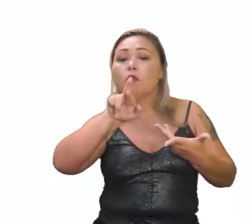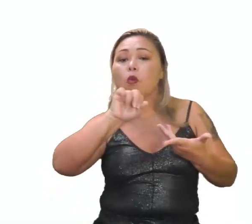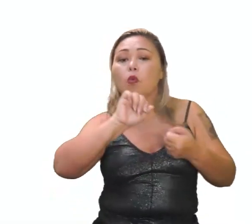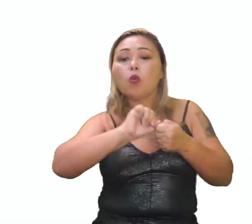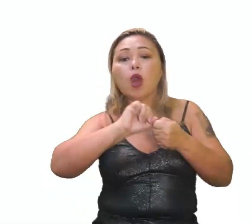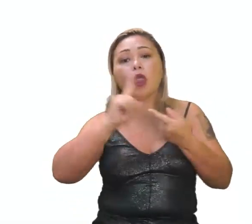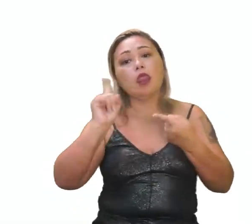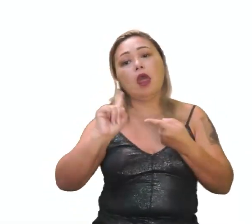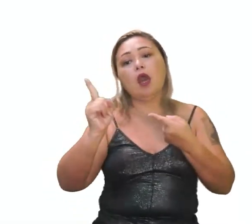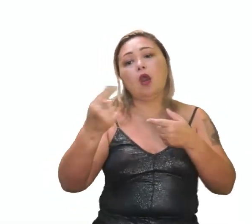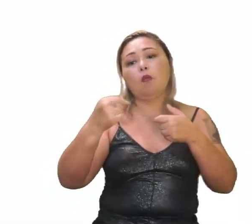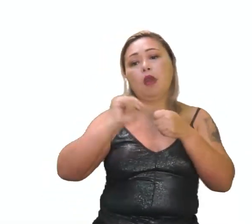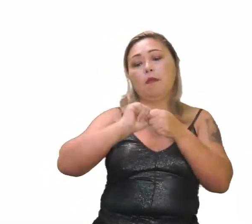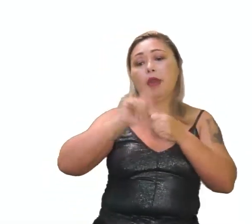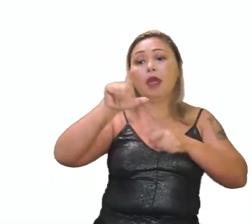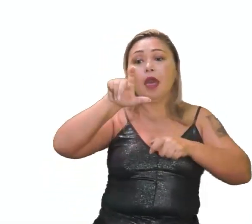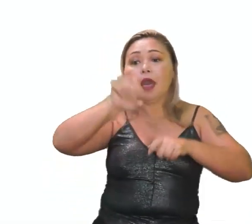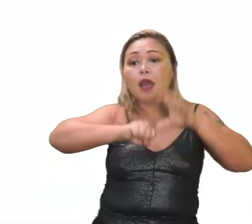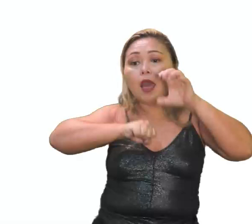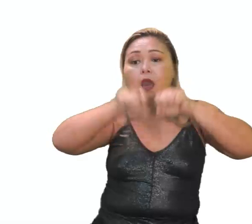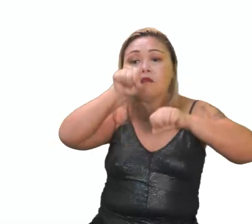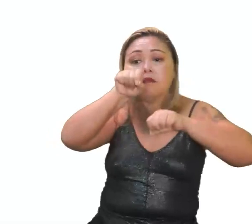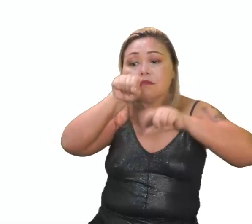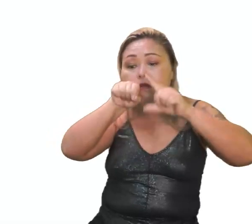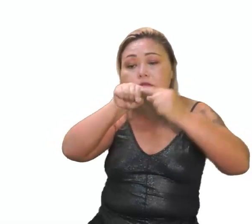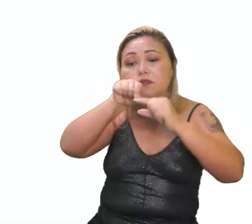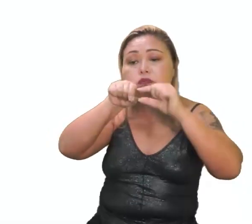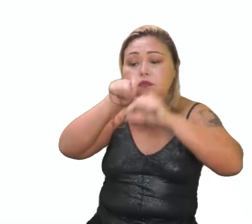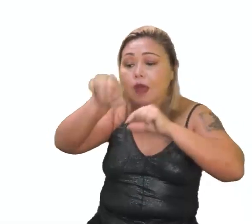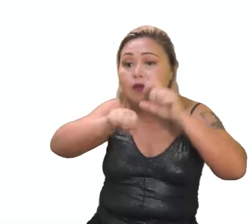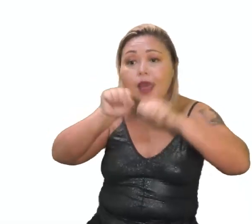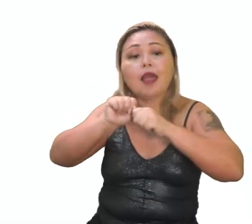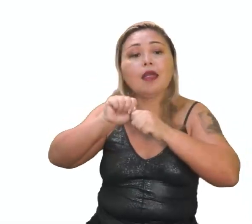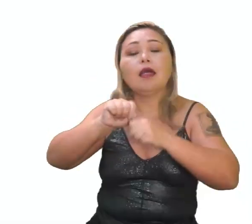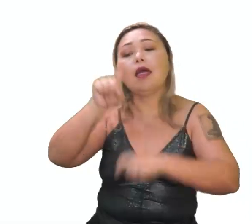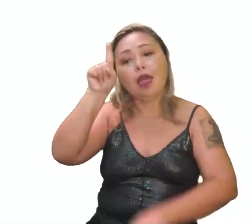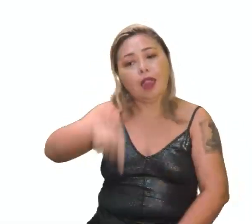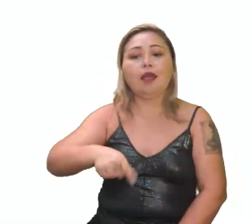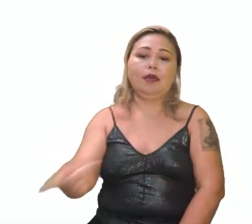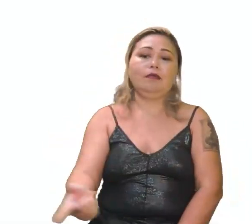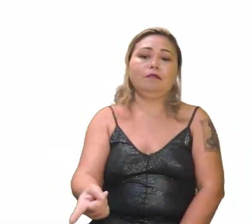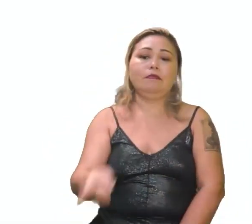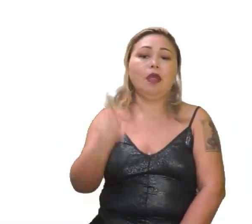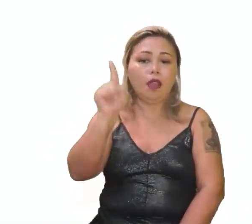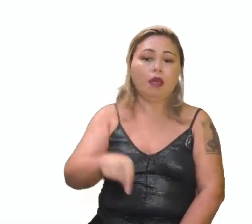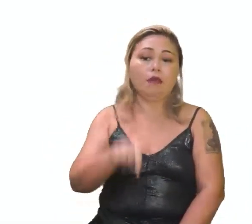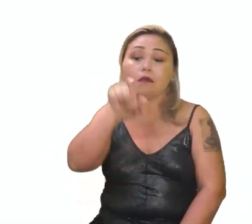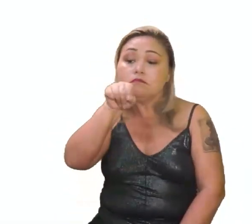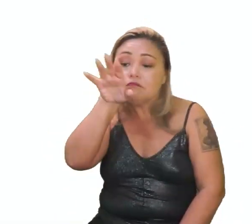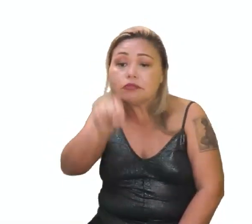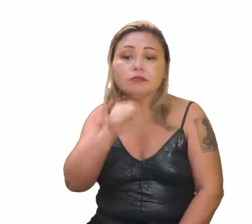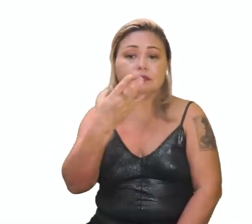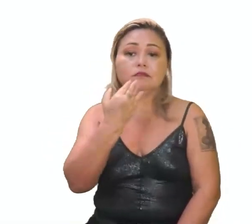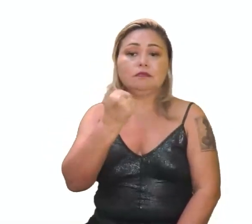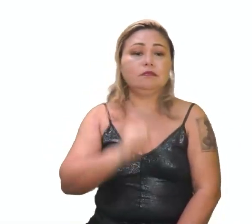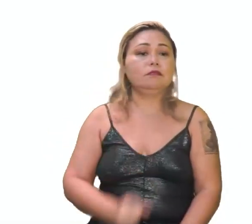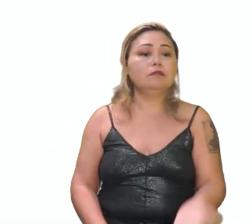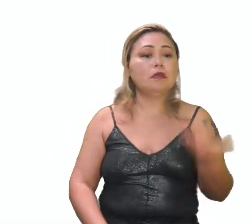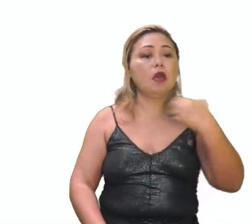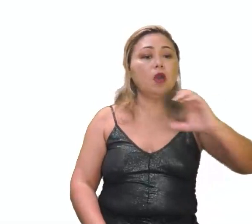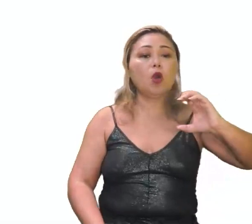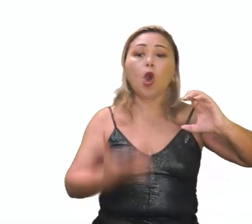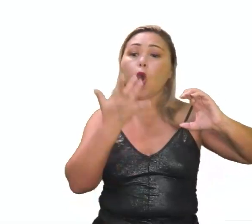besouros não é afetada pela predação dos pássaros? Ela é afetada pela predação. C.